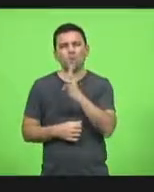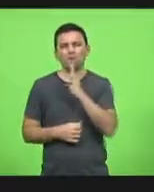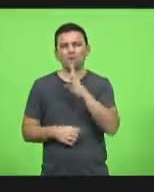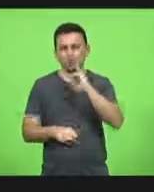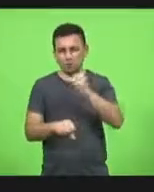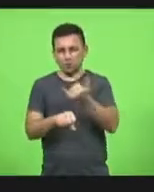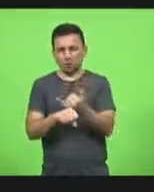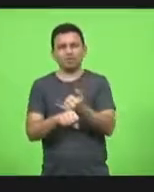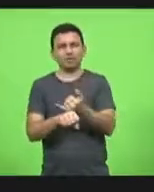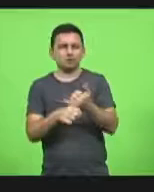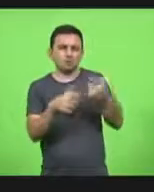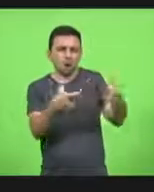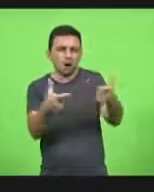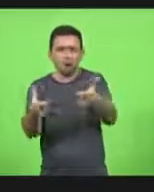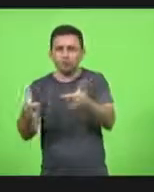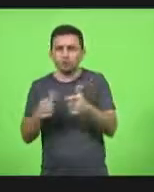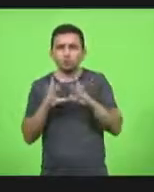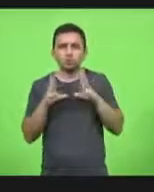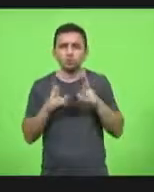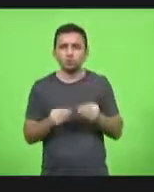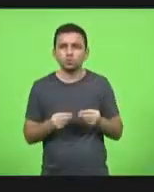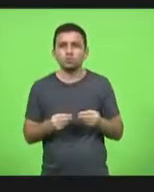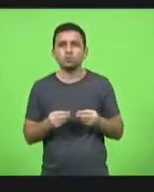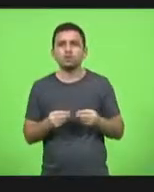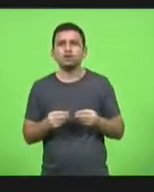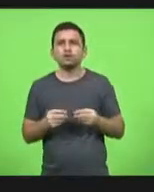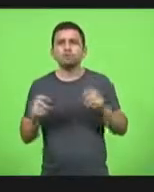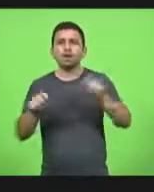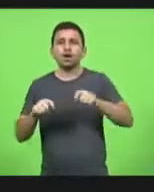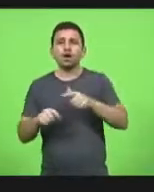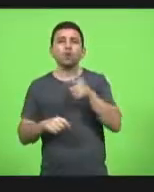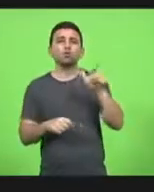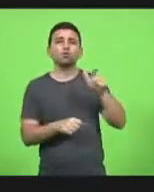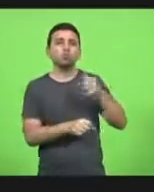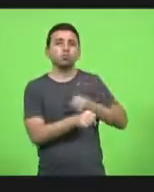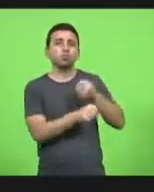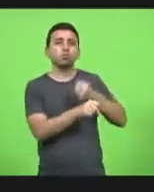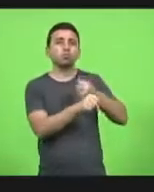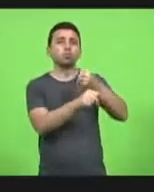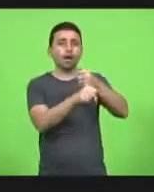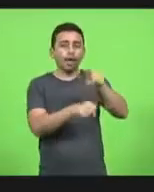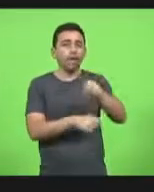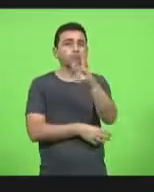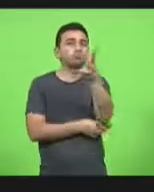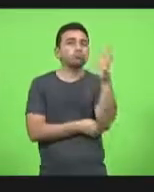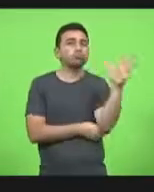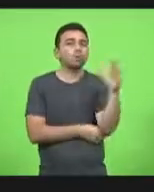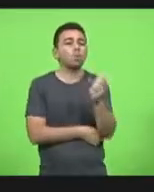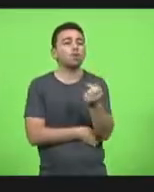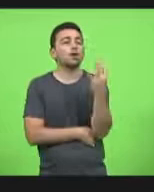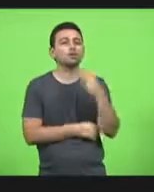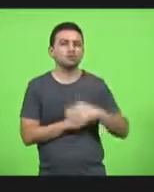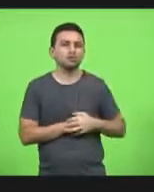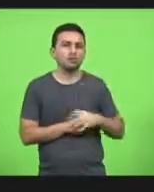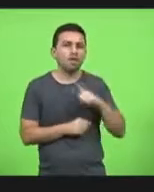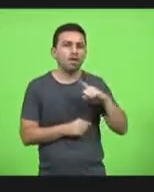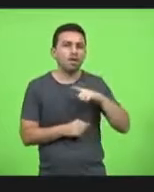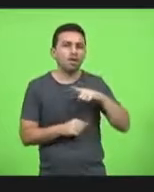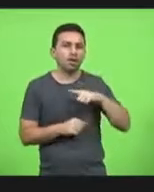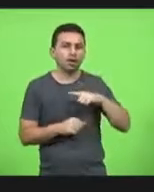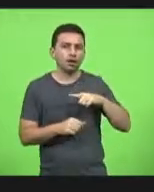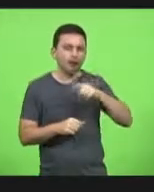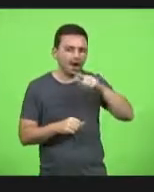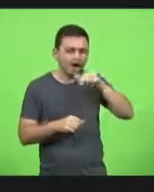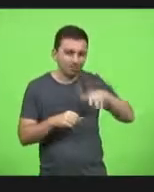conheço muito bem minha cidade mesmo. De quantas outras edificações estão construídas em área de preservação ambiental? Estão em cima de mangue. Quantas